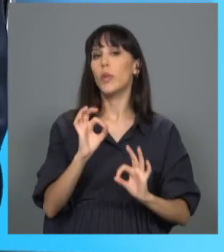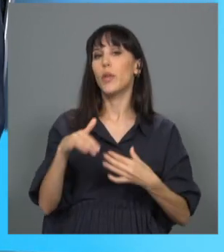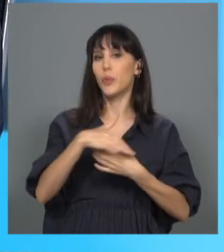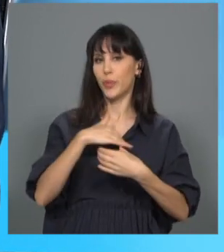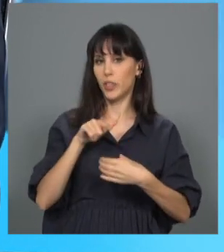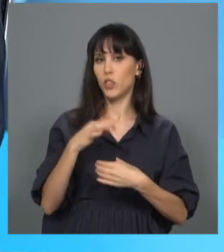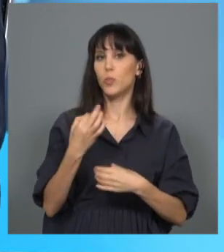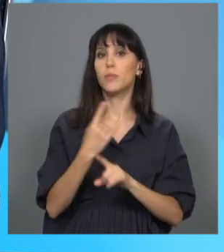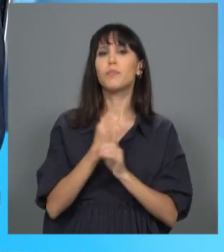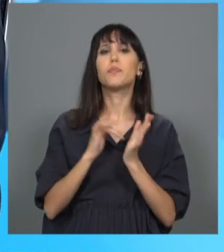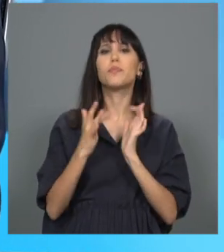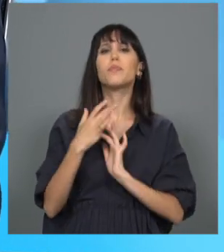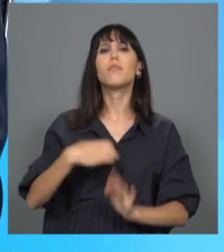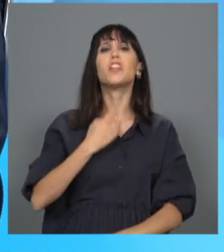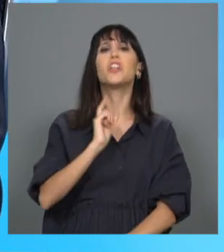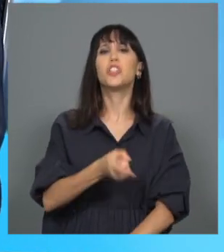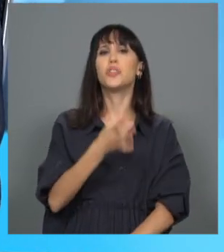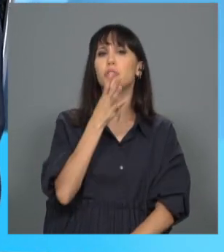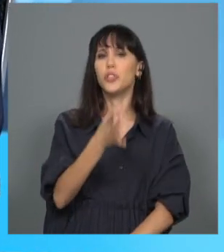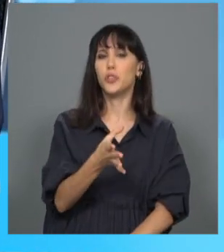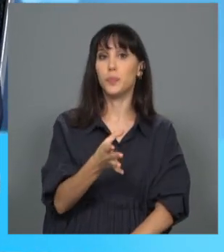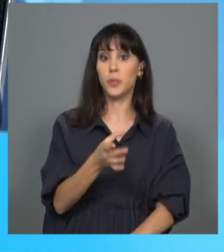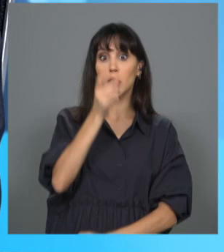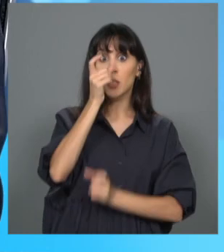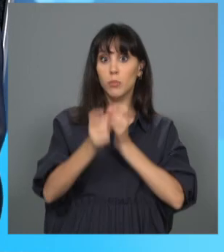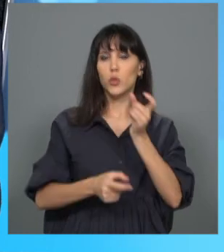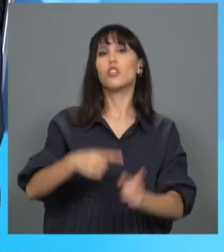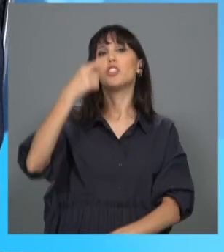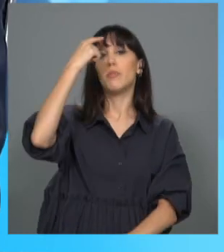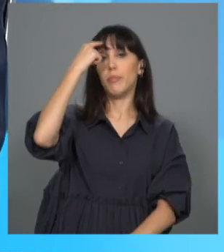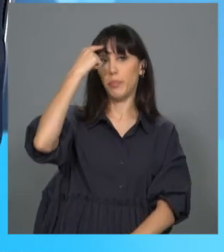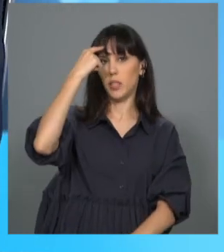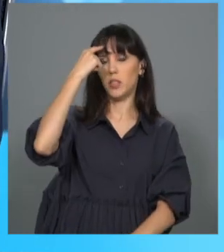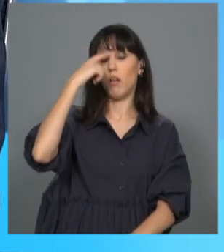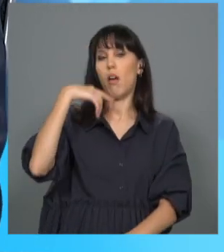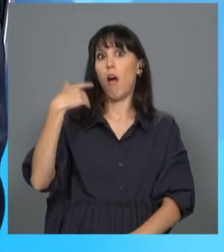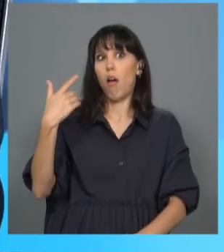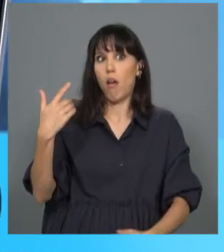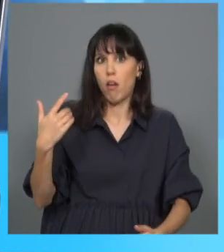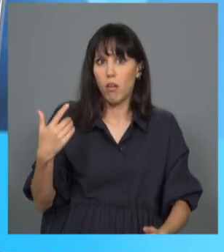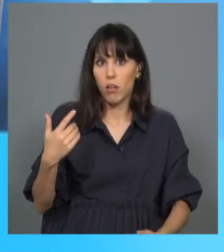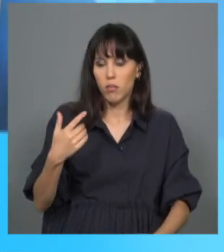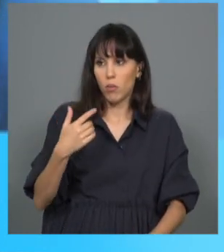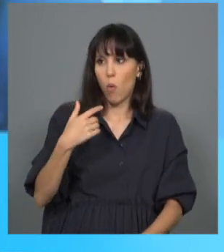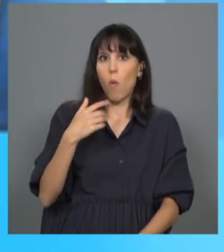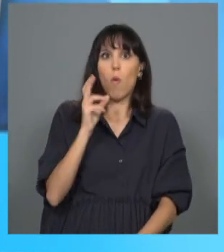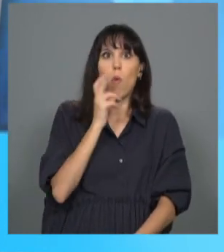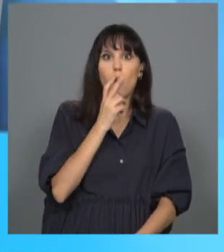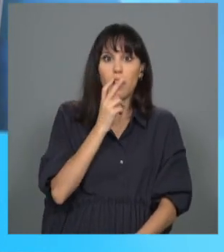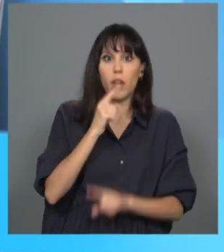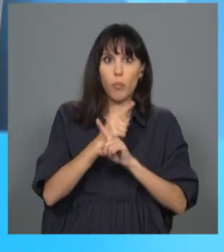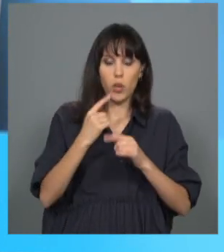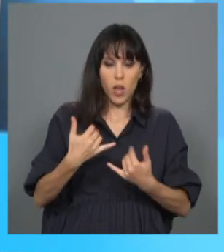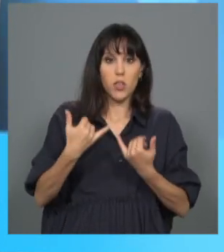O que é que Jesus quer dizer com estas palavras? As pessoas pensarão, isto é para o fim do mundo, porque depois aparece logo a